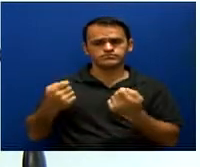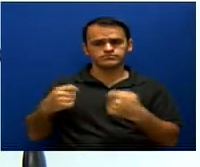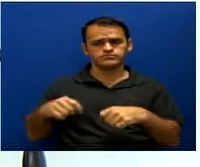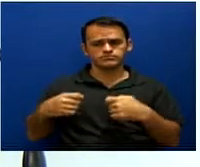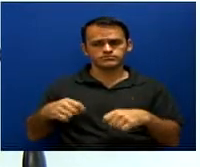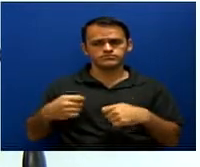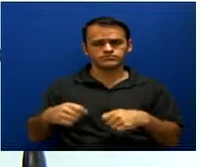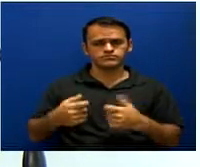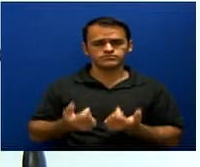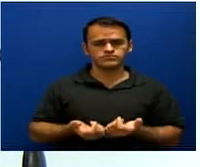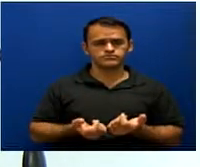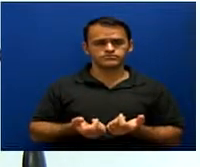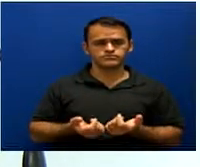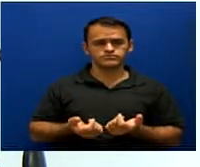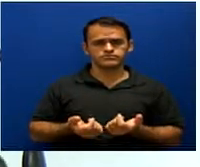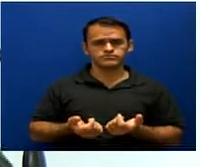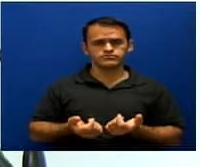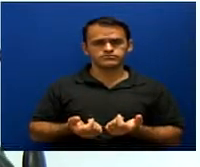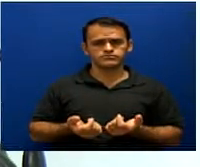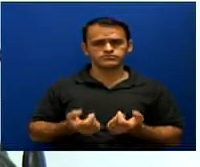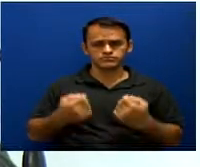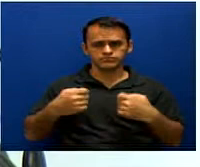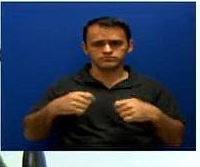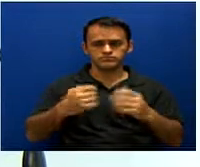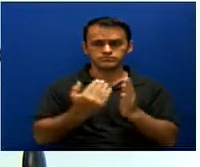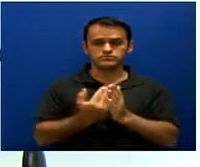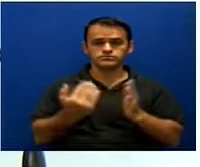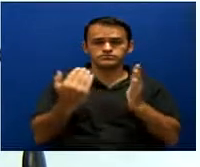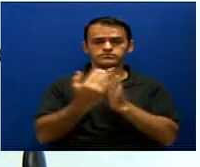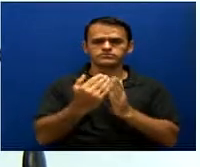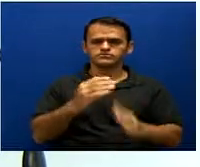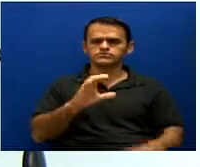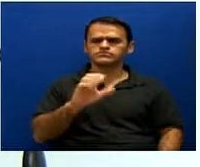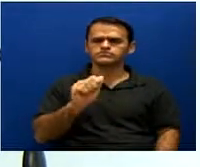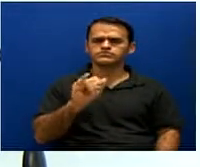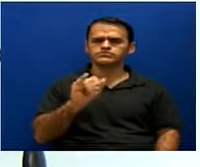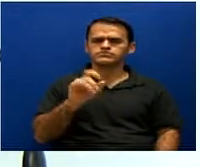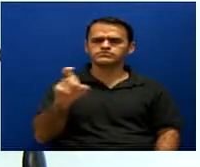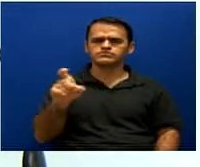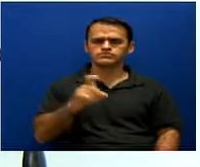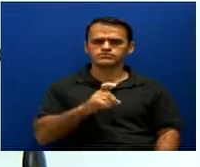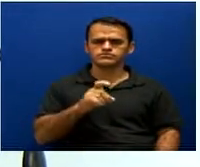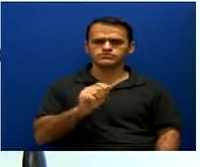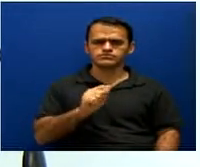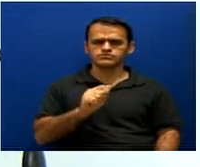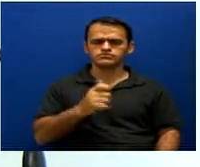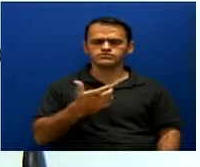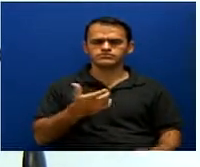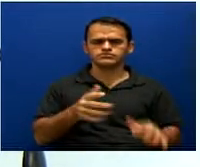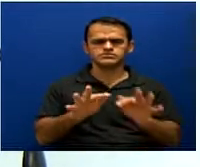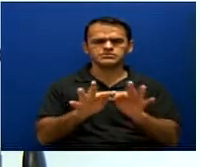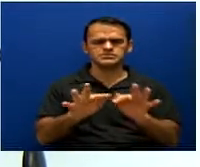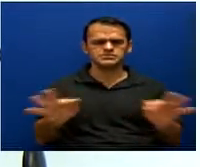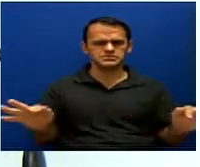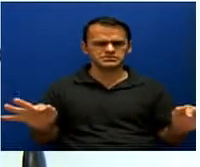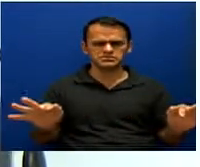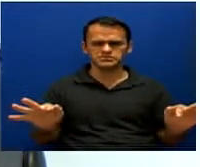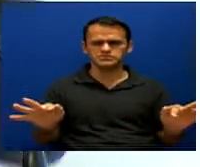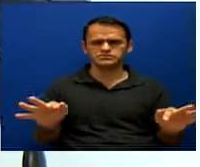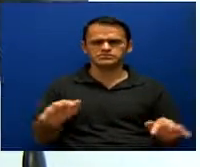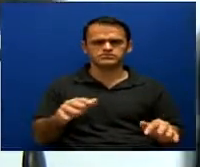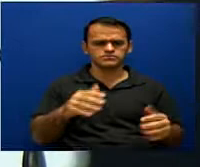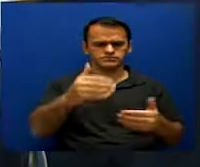aplicação dessa opção em Sorocaba, chamado caixas postais comunitárias. O que é